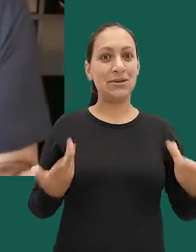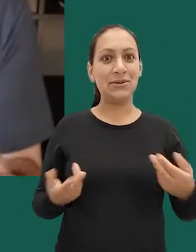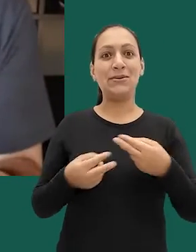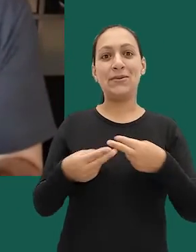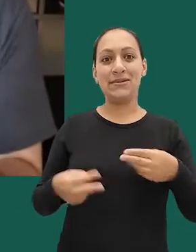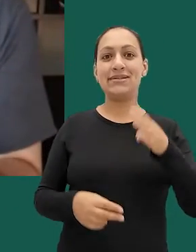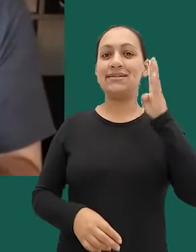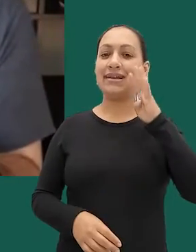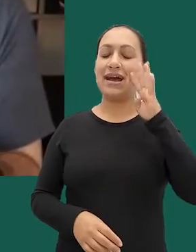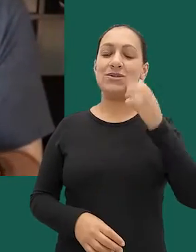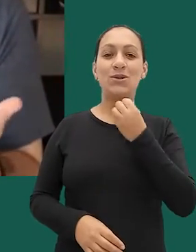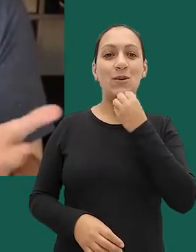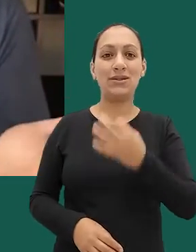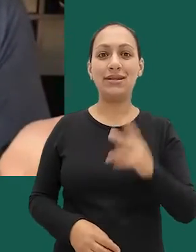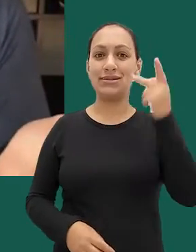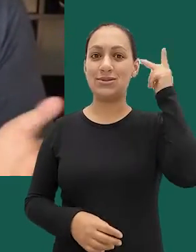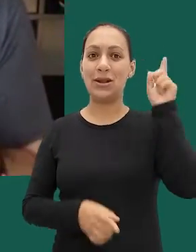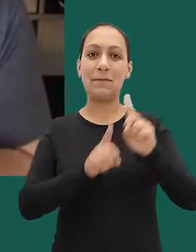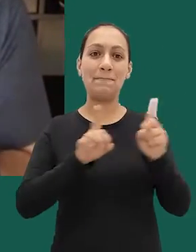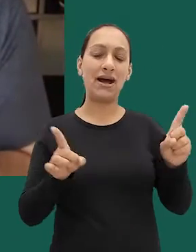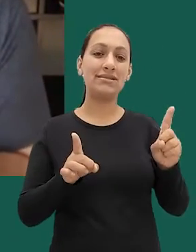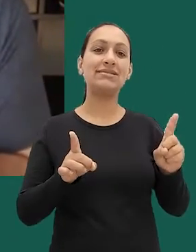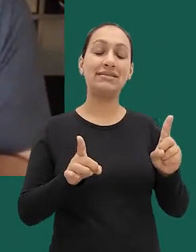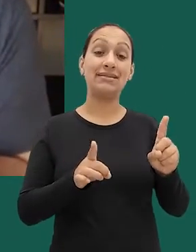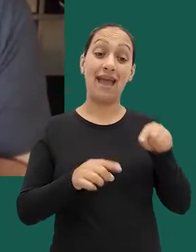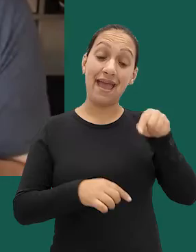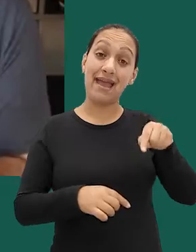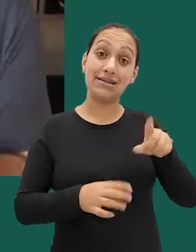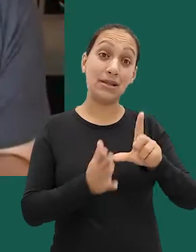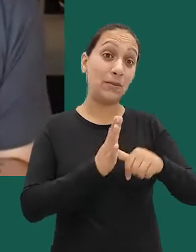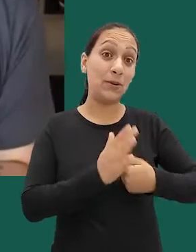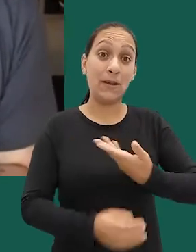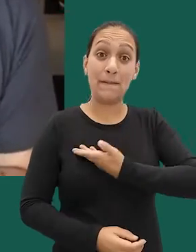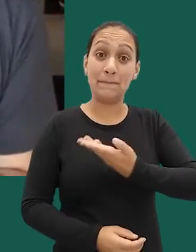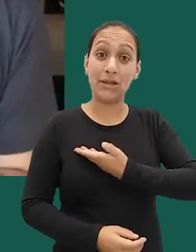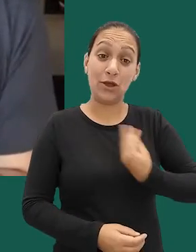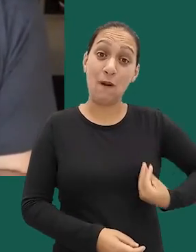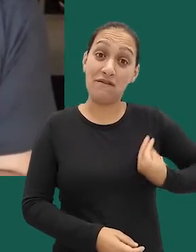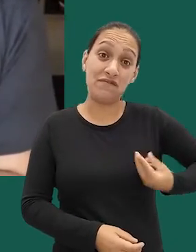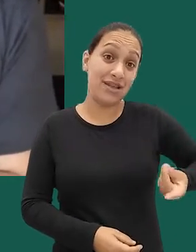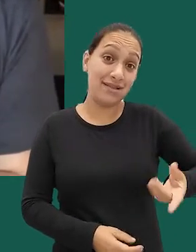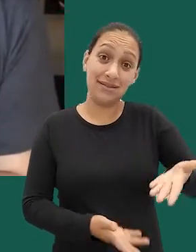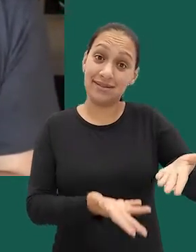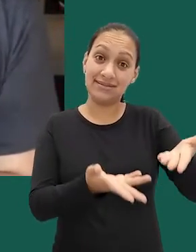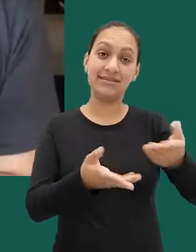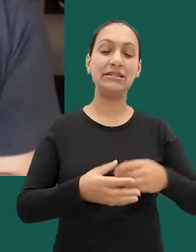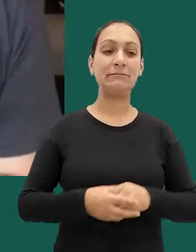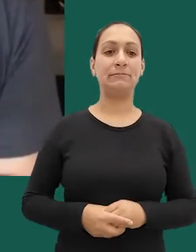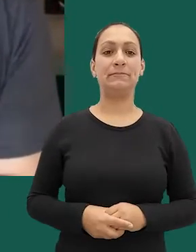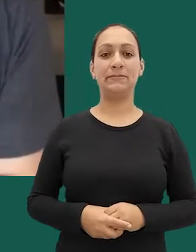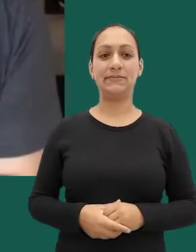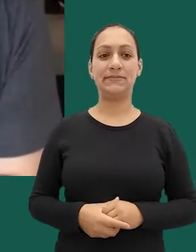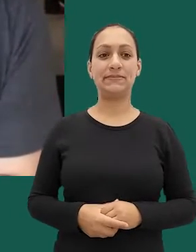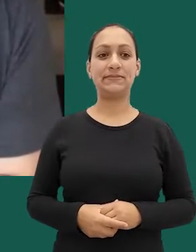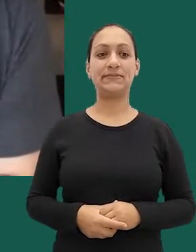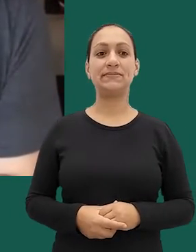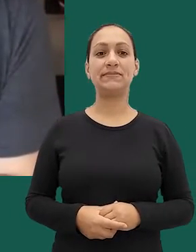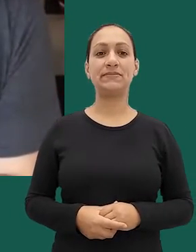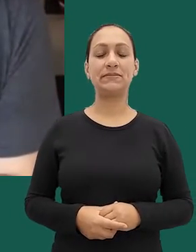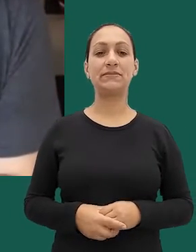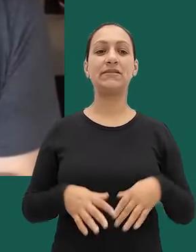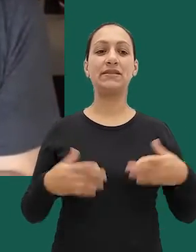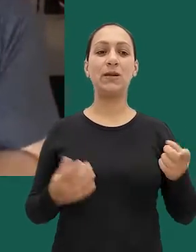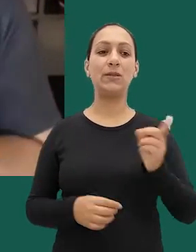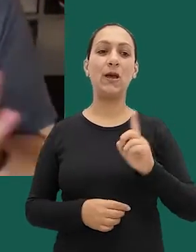de se contar de história, mas que acaba virando um amigo ou amiga para a vida também. Muito bom. Não vamos nem